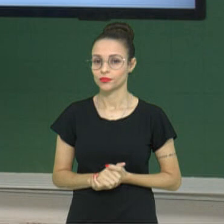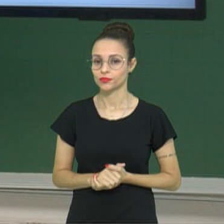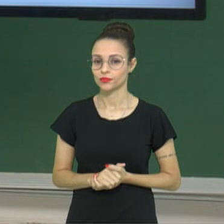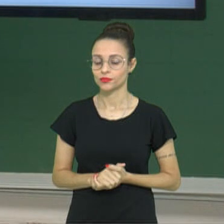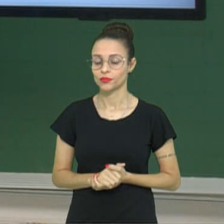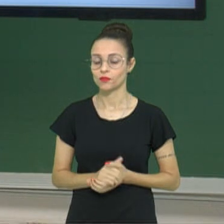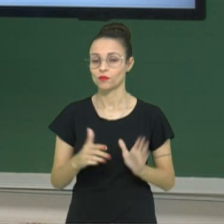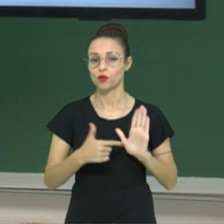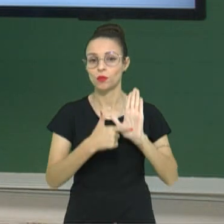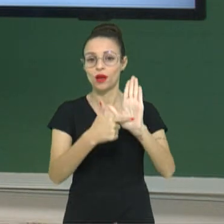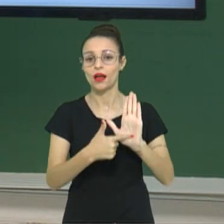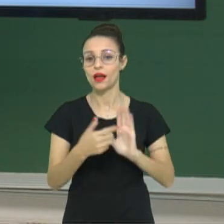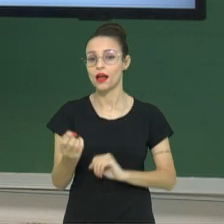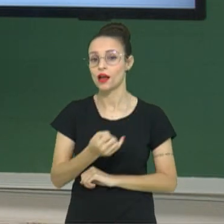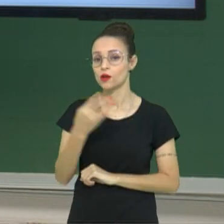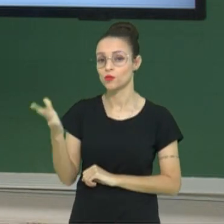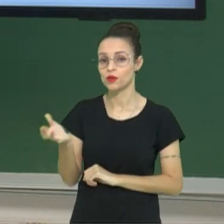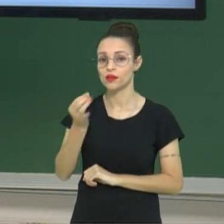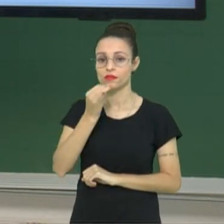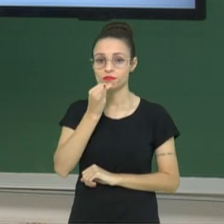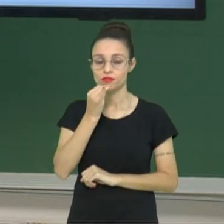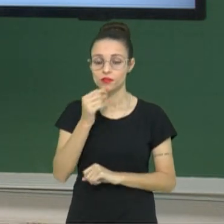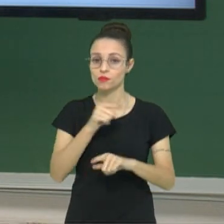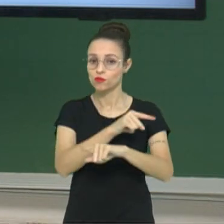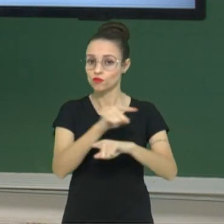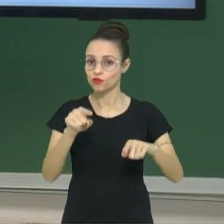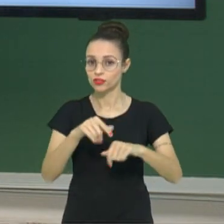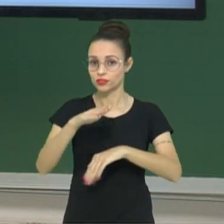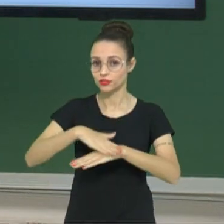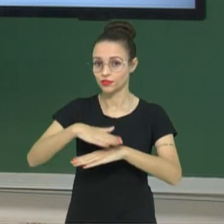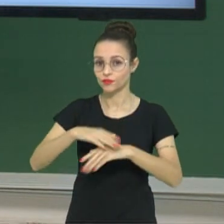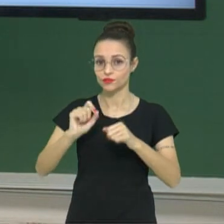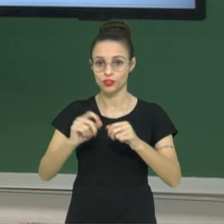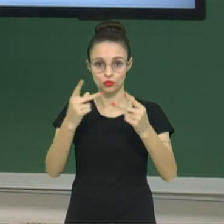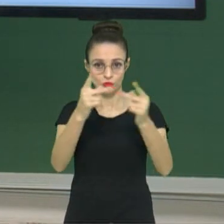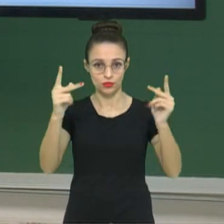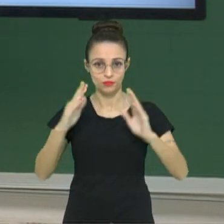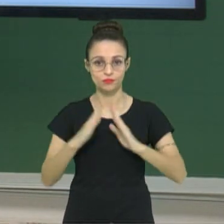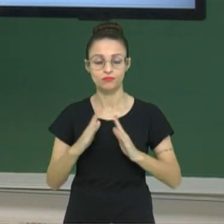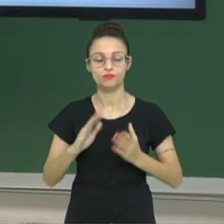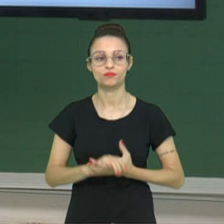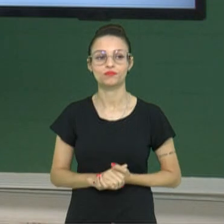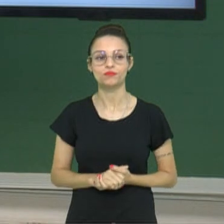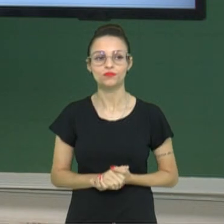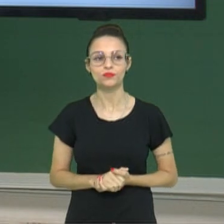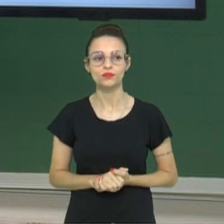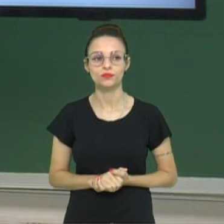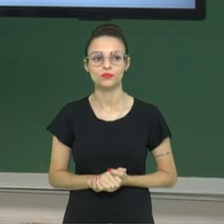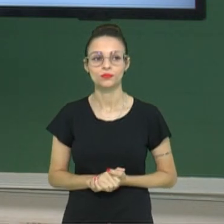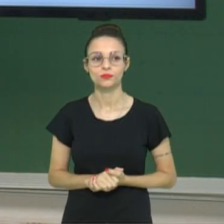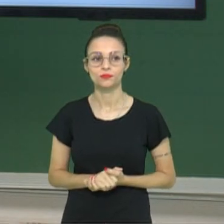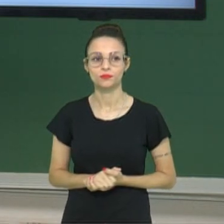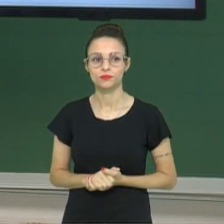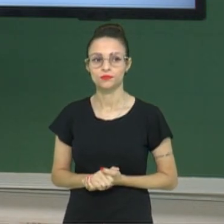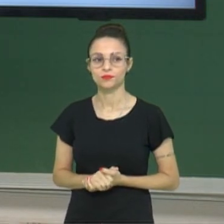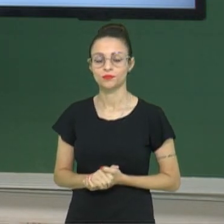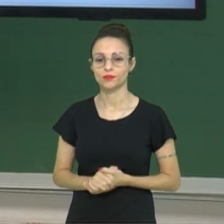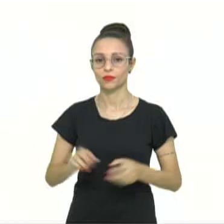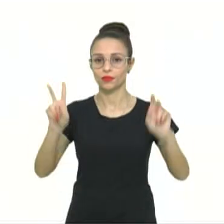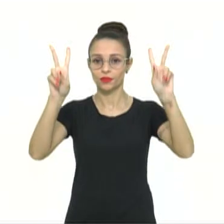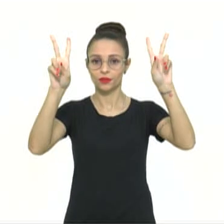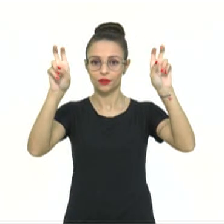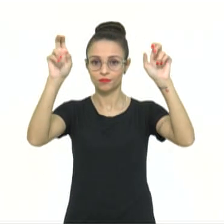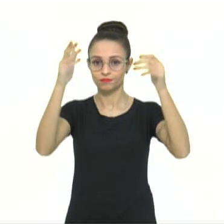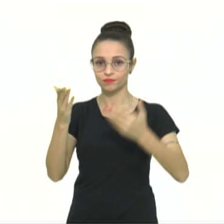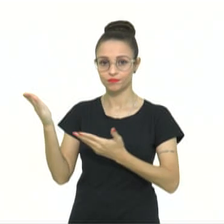alguns exemplos aqui para que você faça aí na sua casa. Então, vamos lá. Então, veja lá, Teorema de